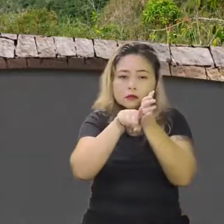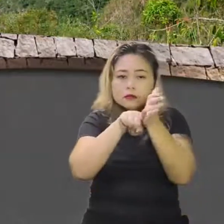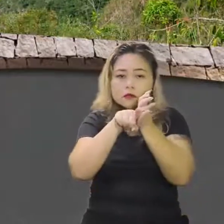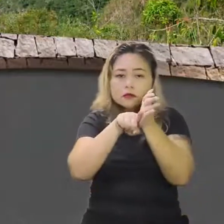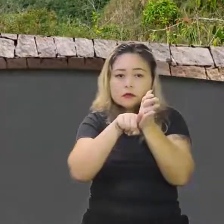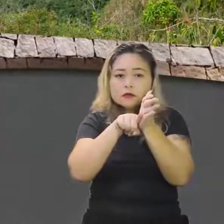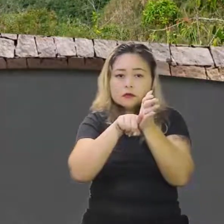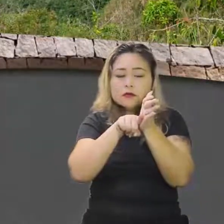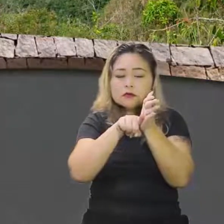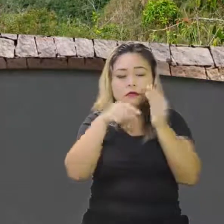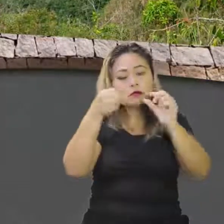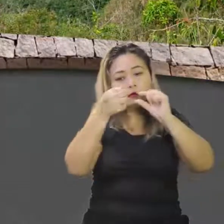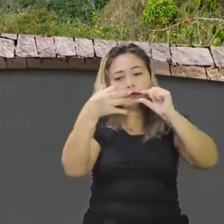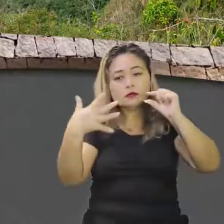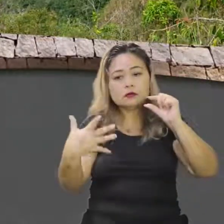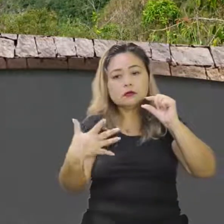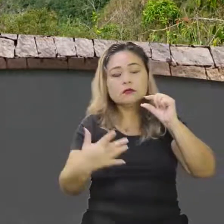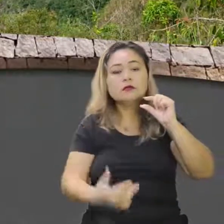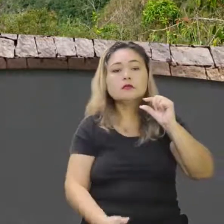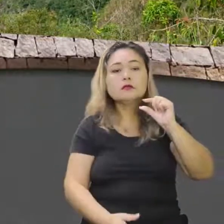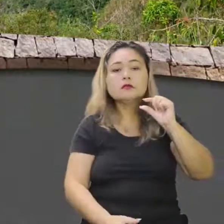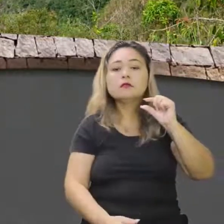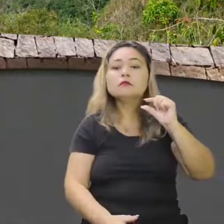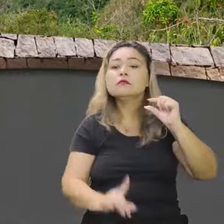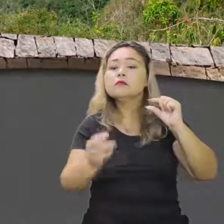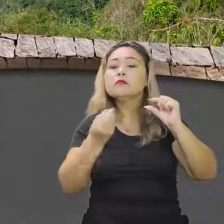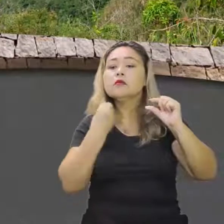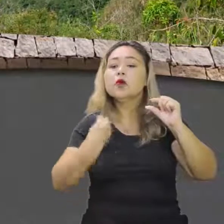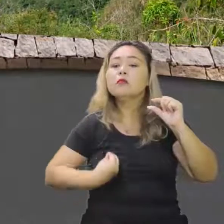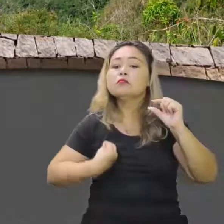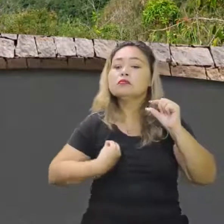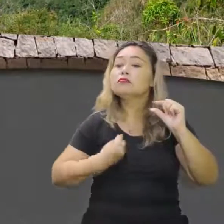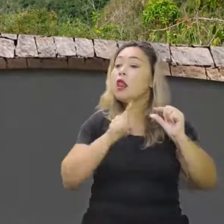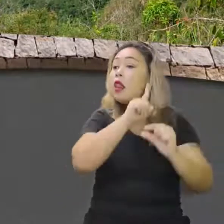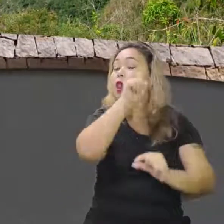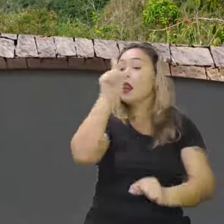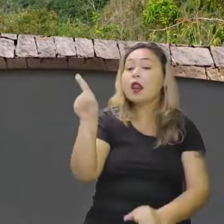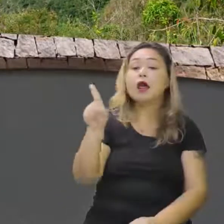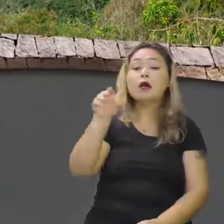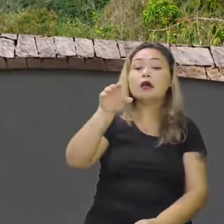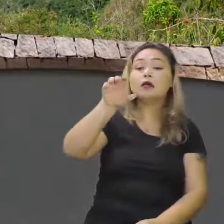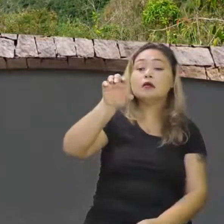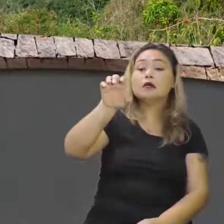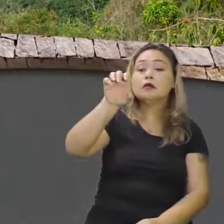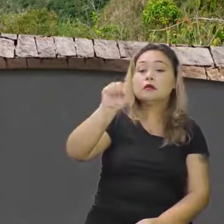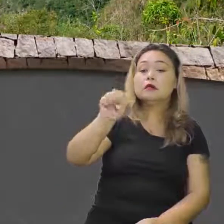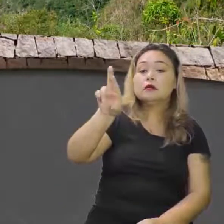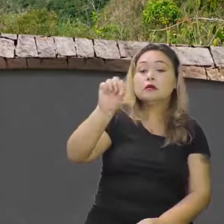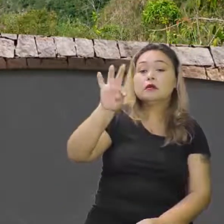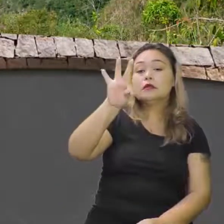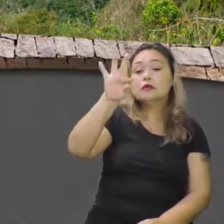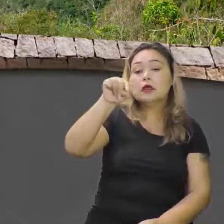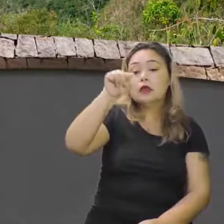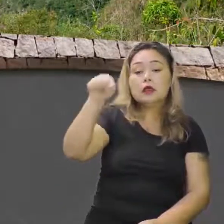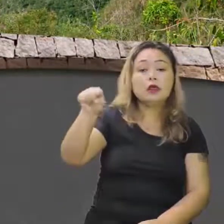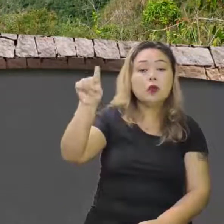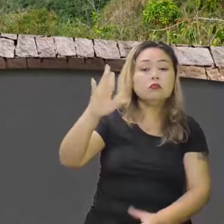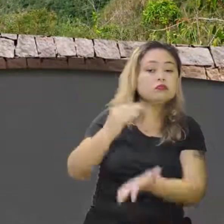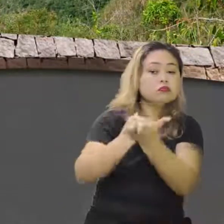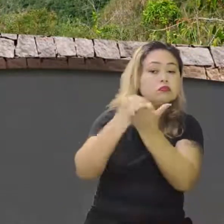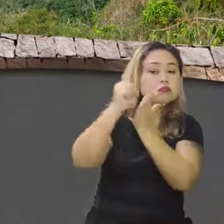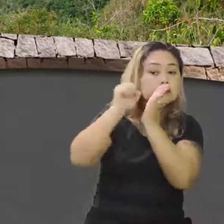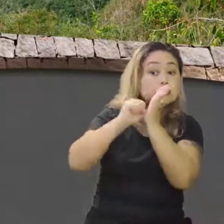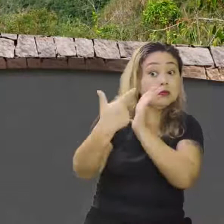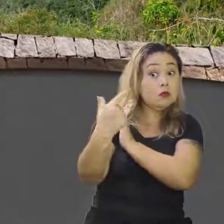pesquisa, vai no Google aí, por favor, como é a vida do sertanejo. Eu estou falando de lá, do início